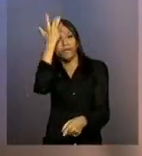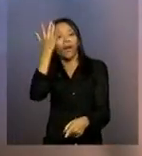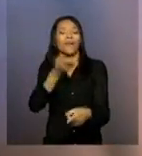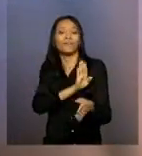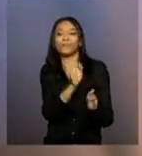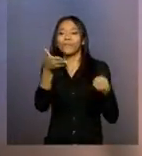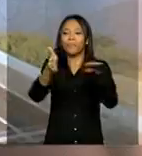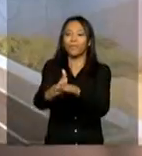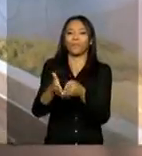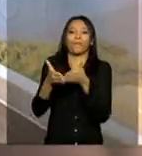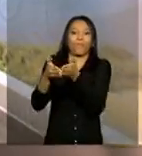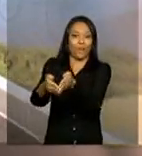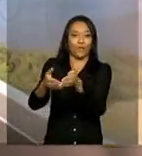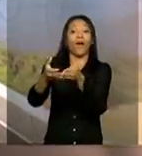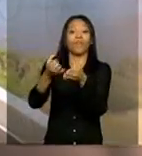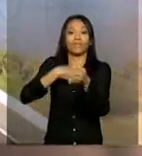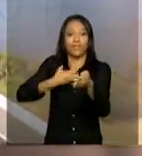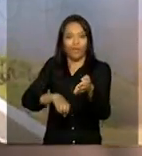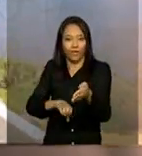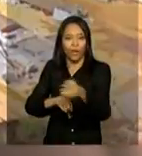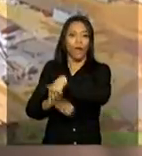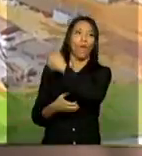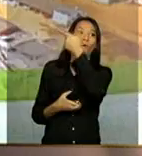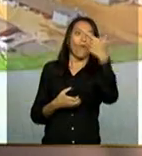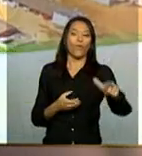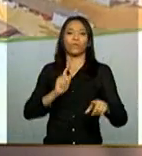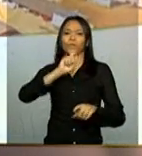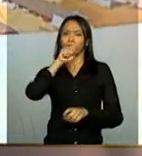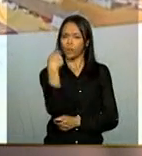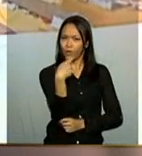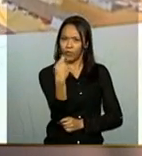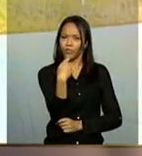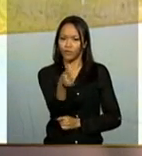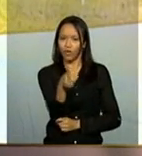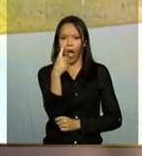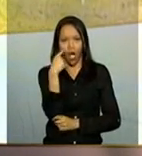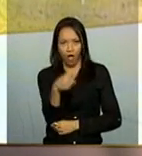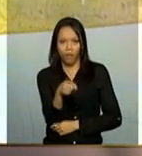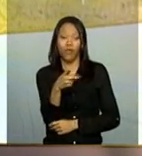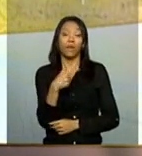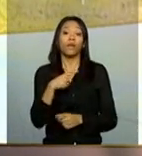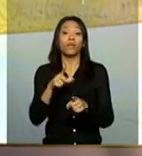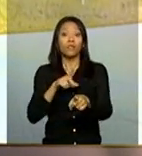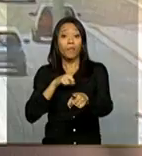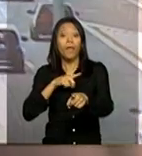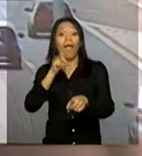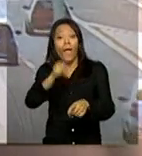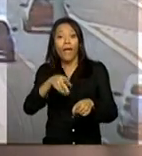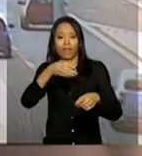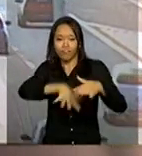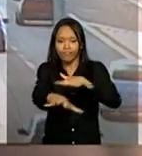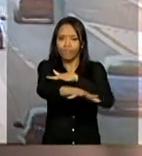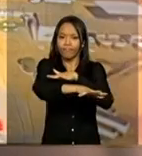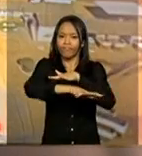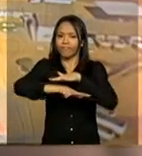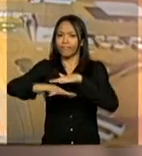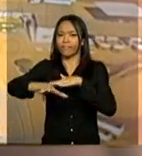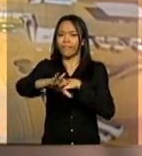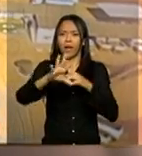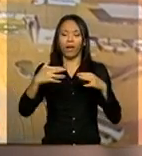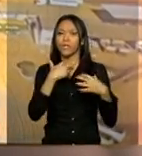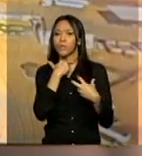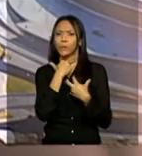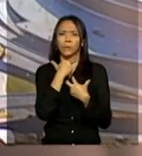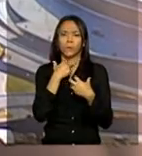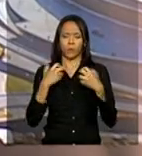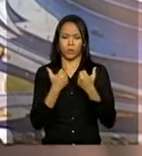de Salvador. No Rio Grande do Sul, a BR-448, conhecida como a Rodovia do Parque, foi construída para desafogar